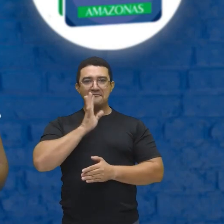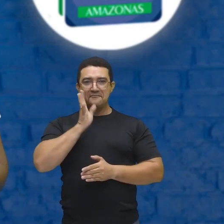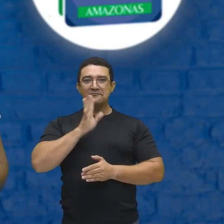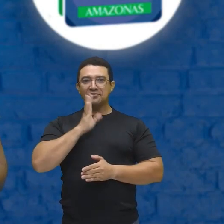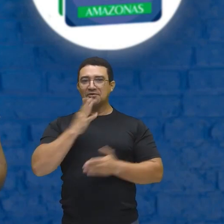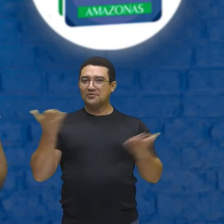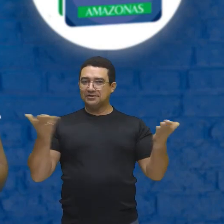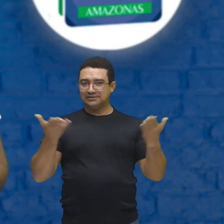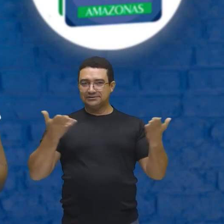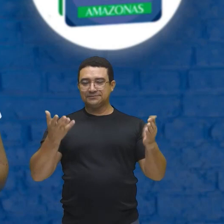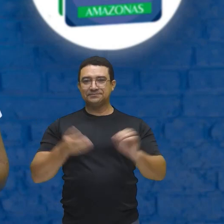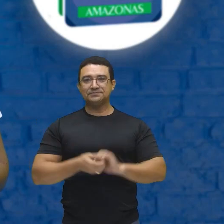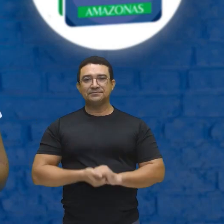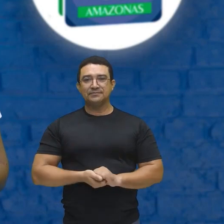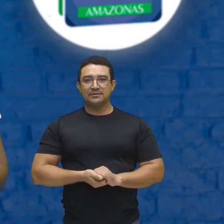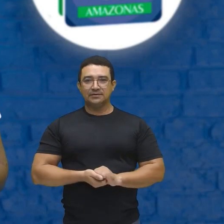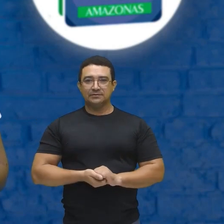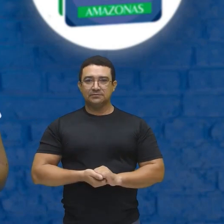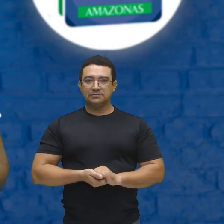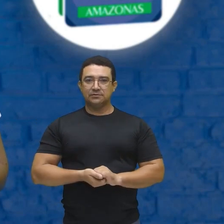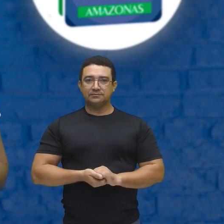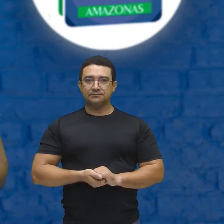seu lápis e anota o nosso e-mail,